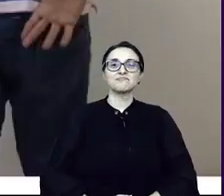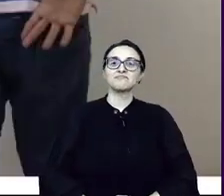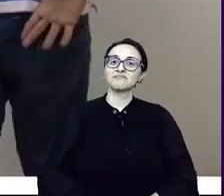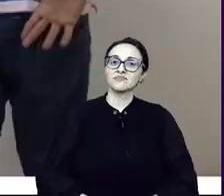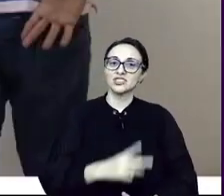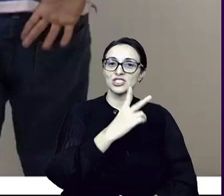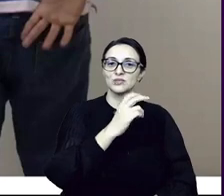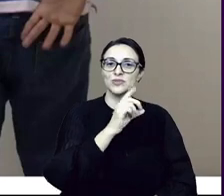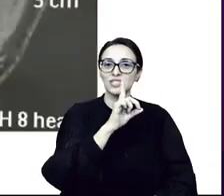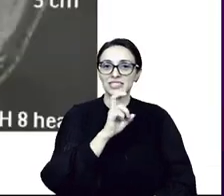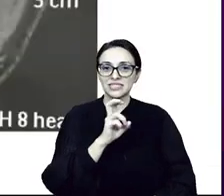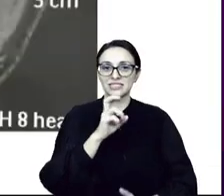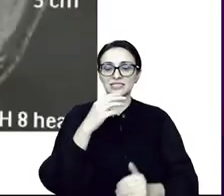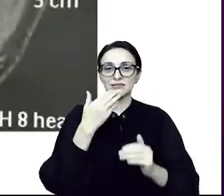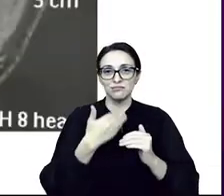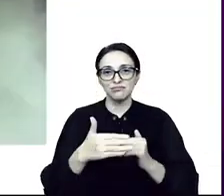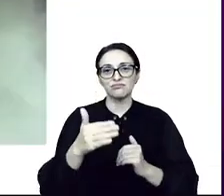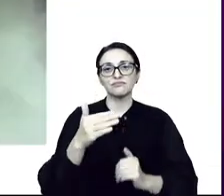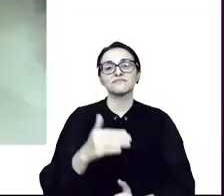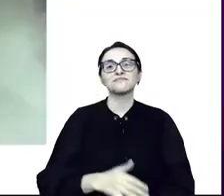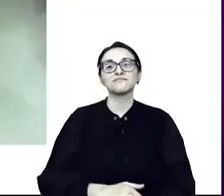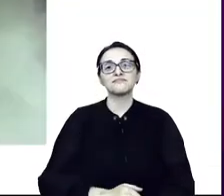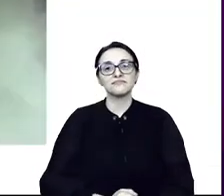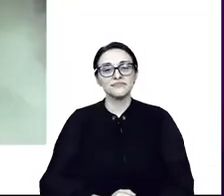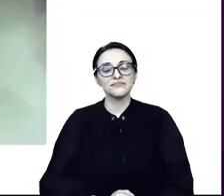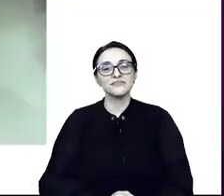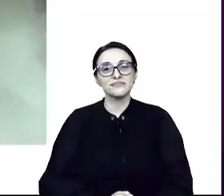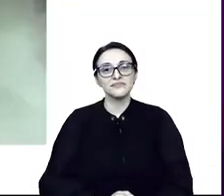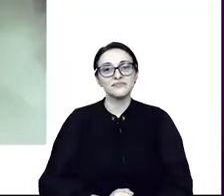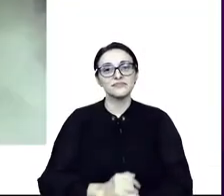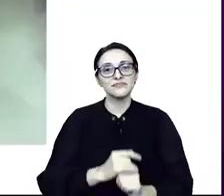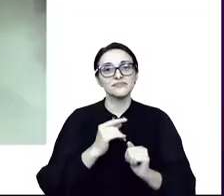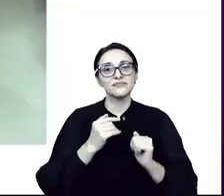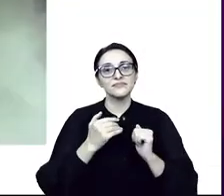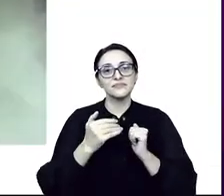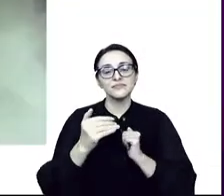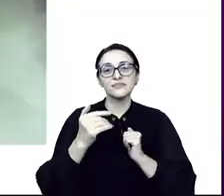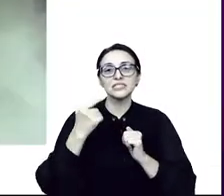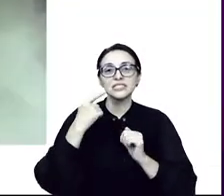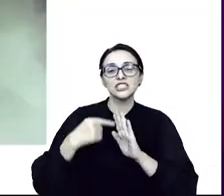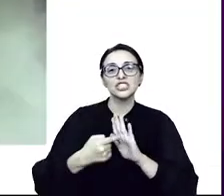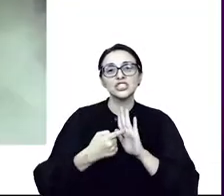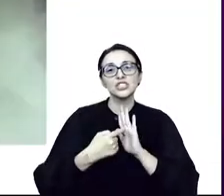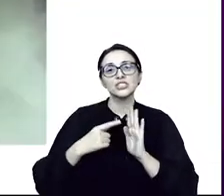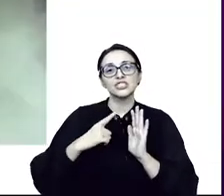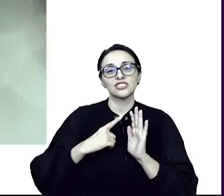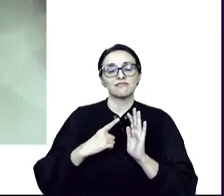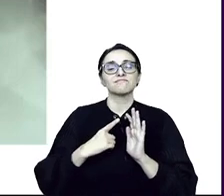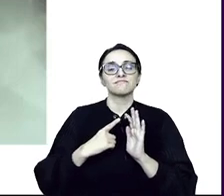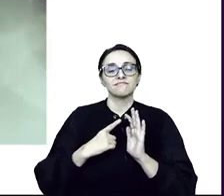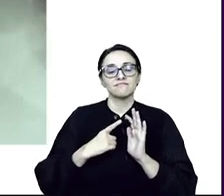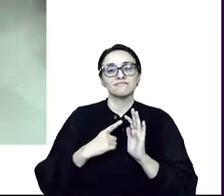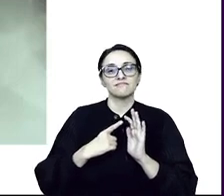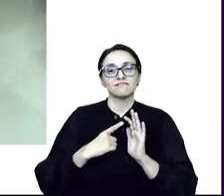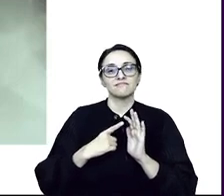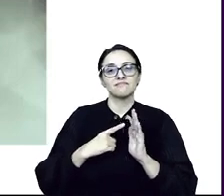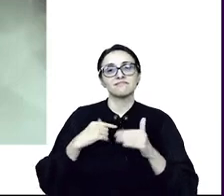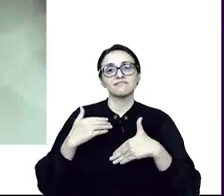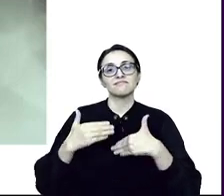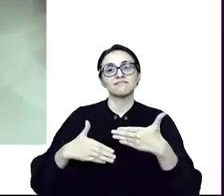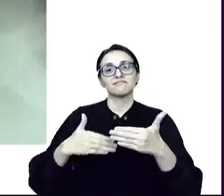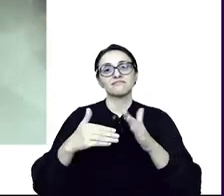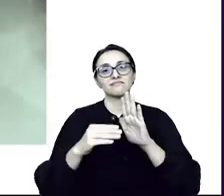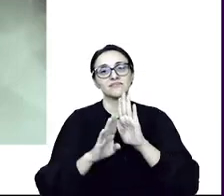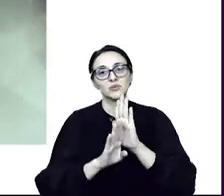2015 e agora... 15. Esses anos. Então, essa restrição que ele tinha, Nicolau, eu acho que a tendência seria